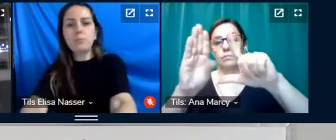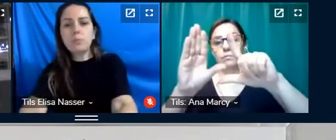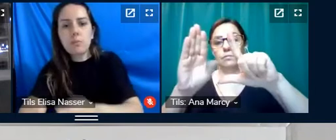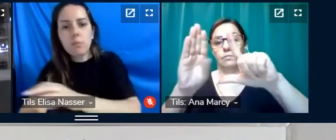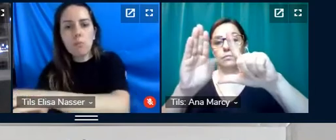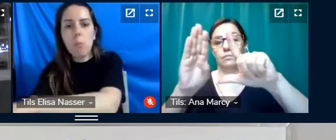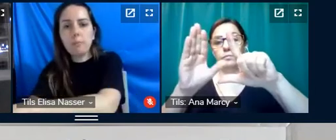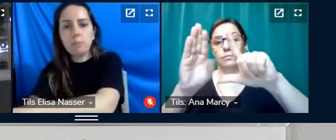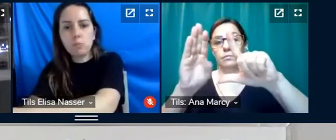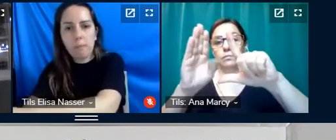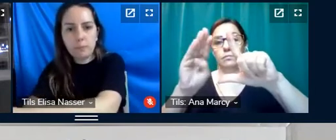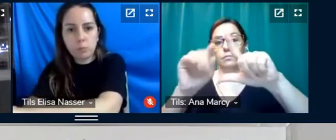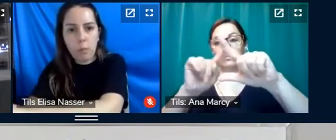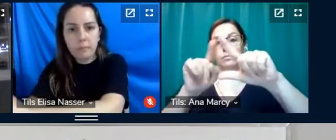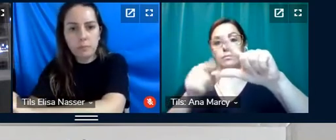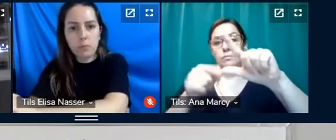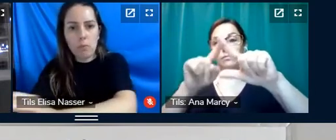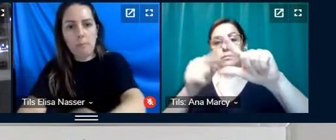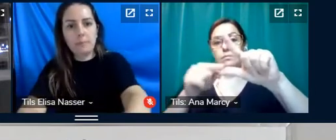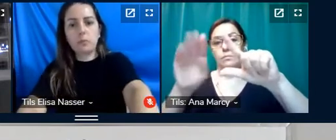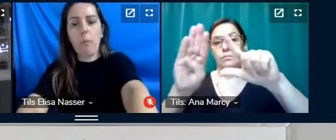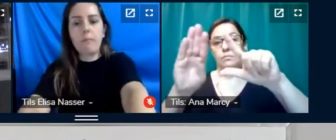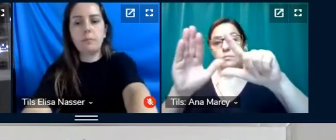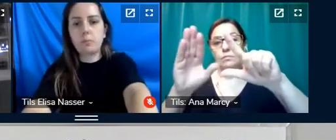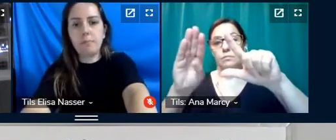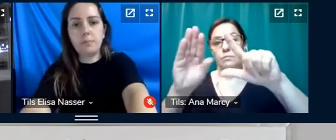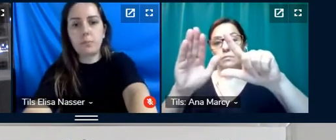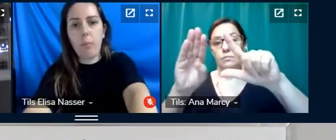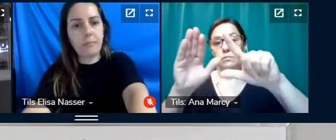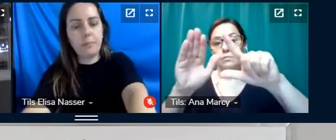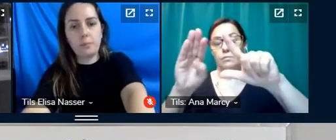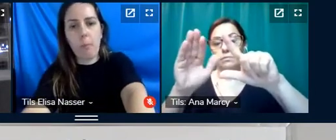é 40 graus e a força F